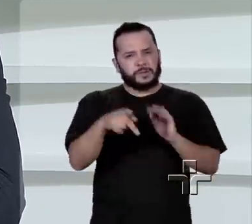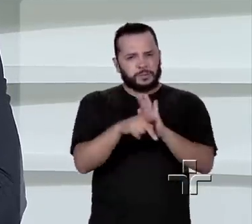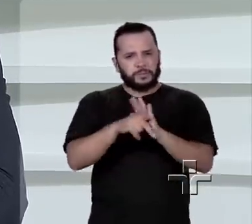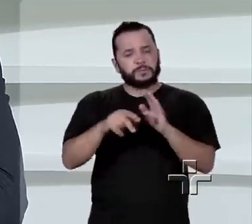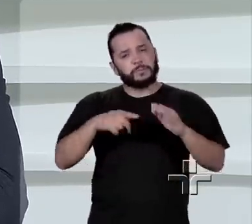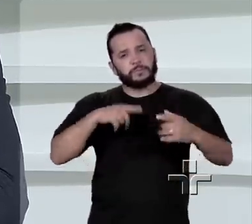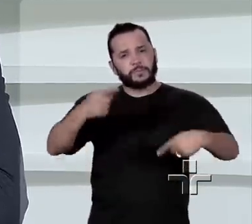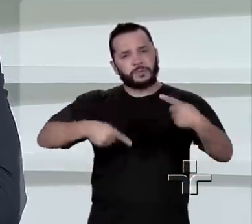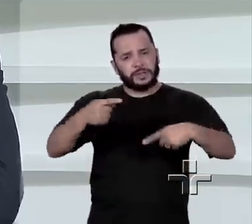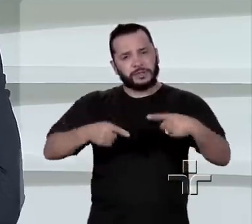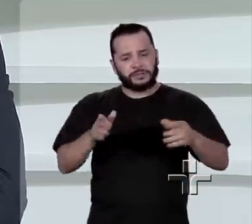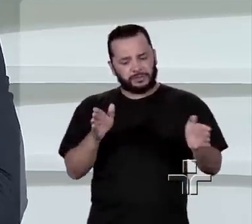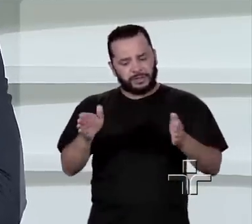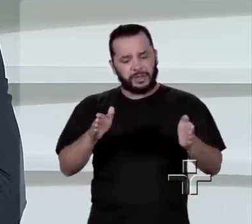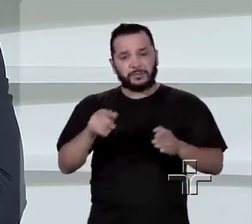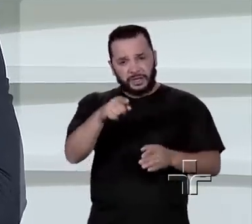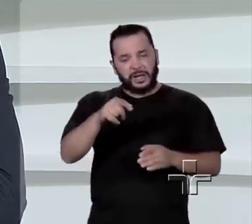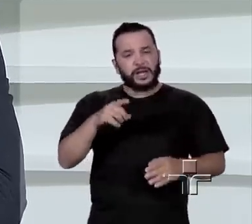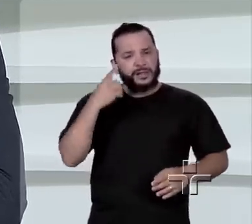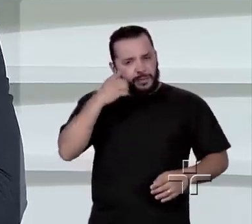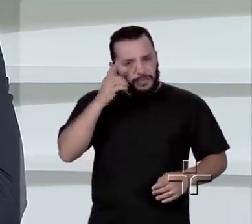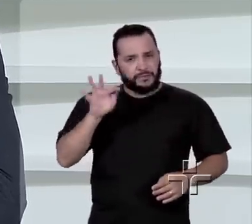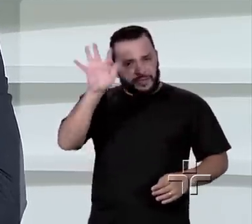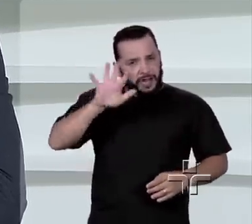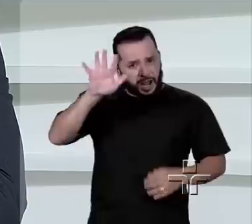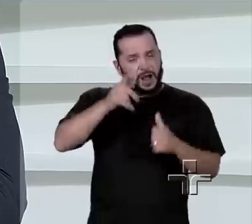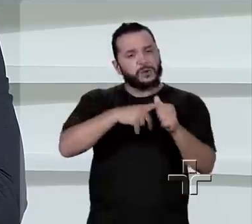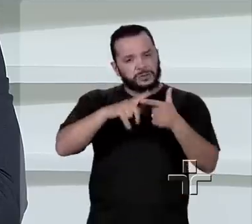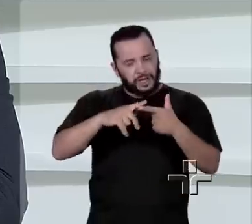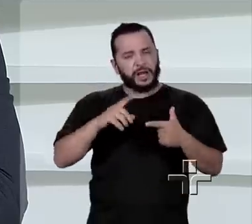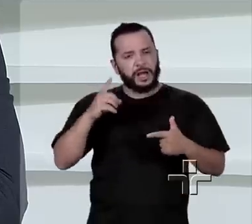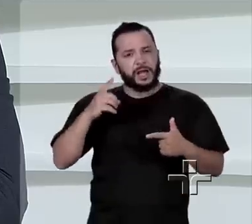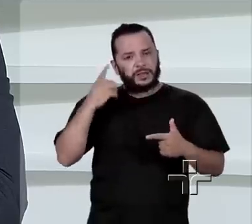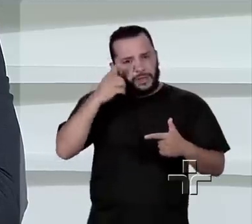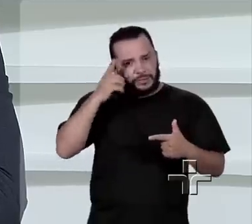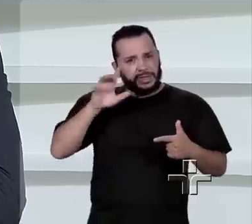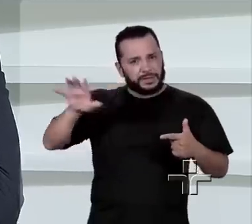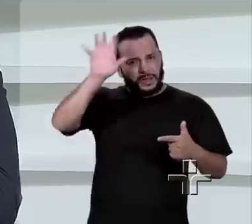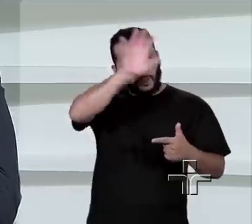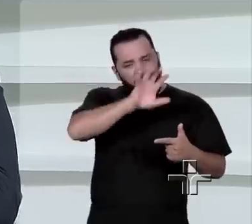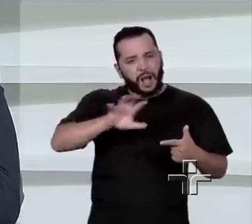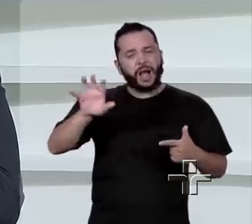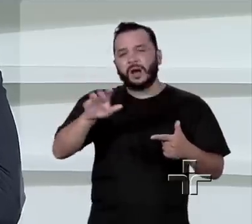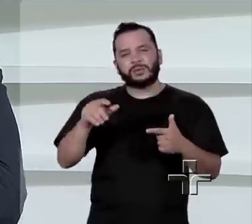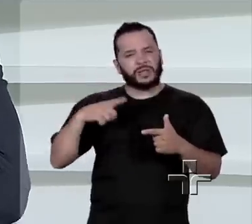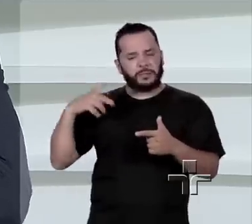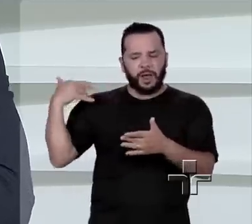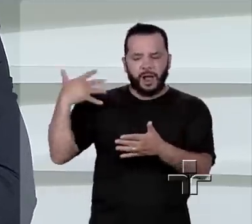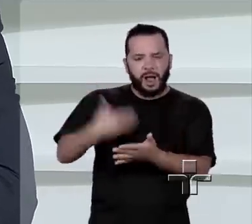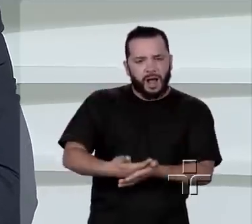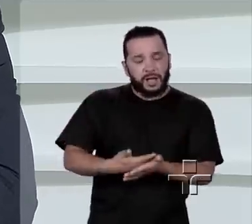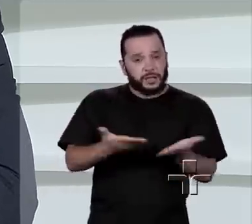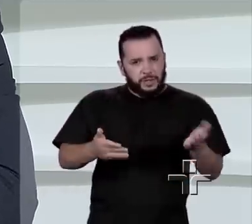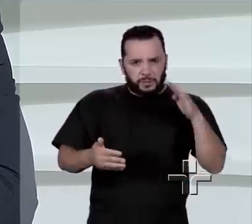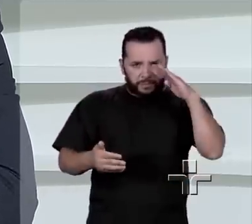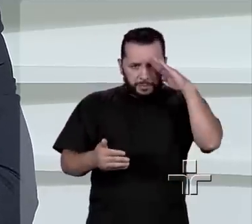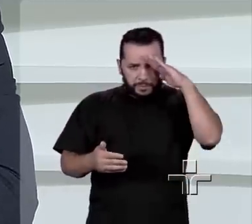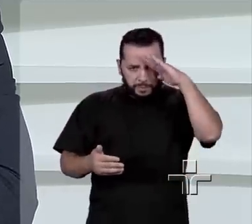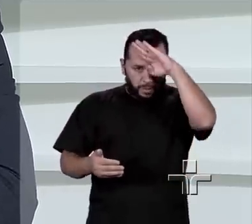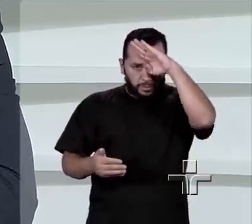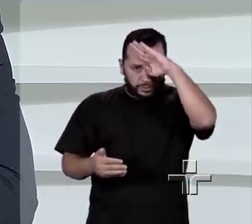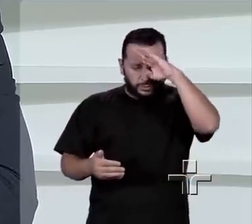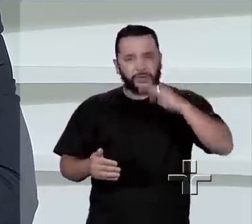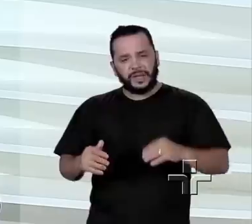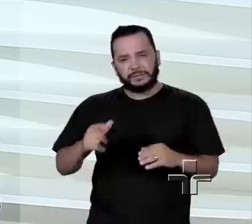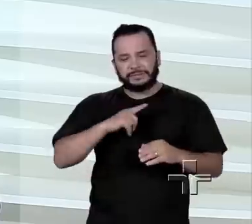né? É deputado federal, já foi deputado estadual, tem uma trajetória. Como é que o presidente Jair Bolsonaro está escolhendo